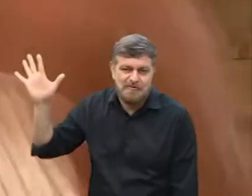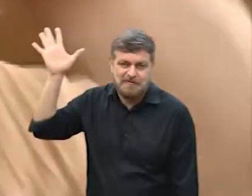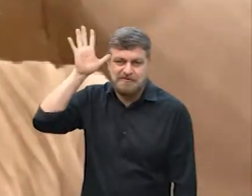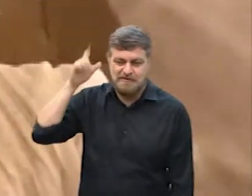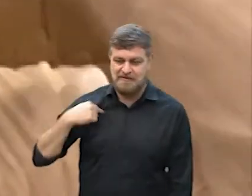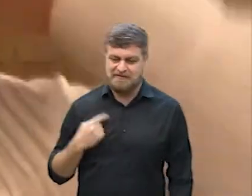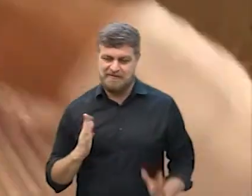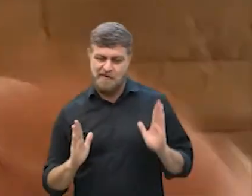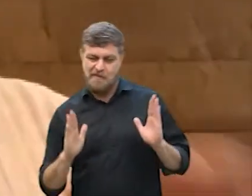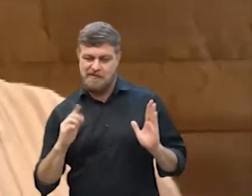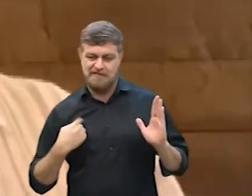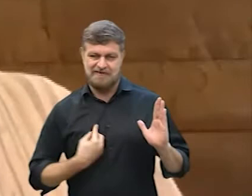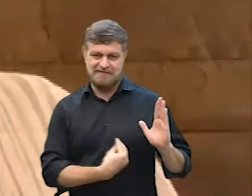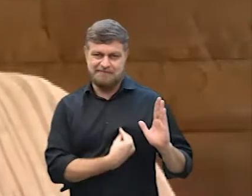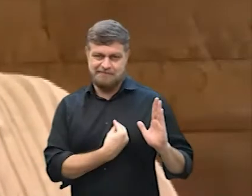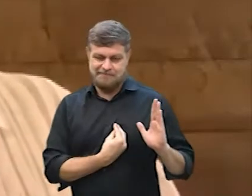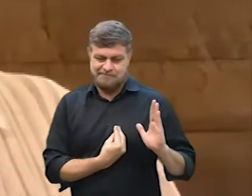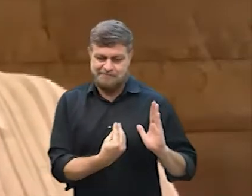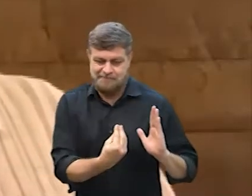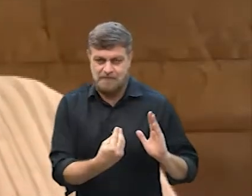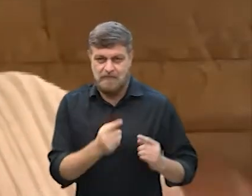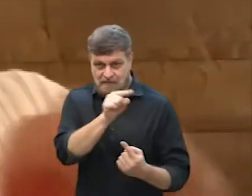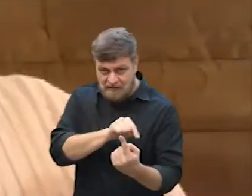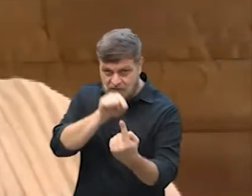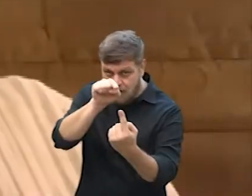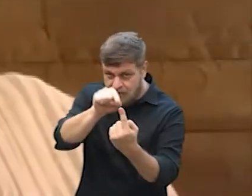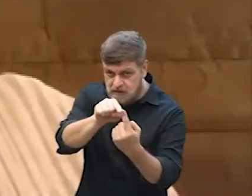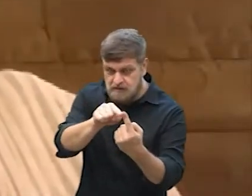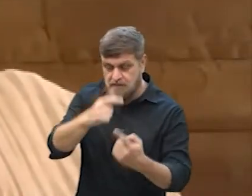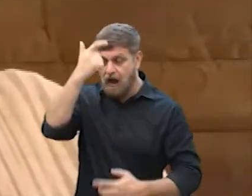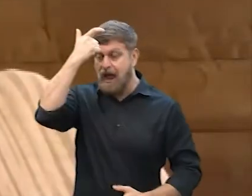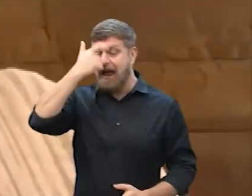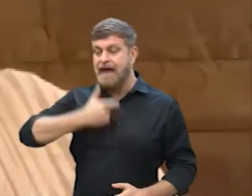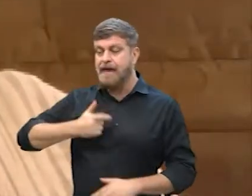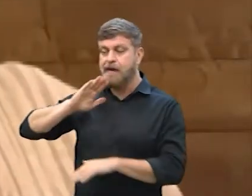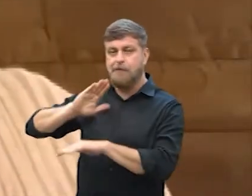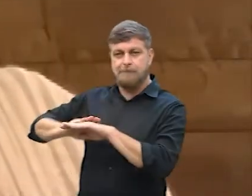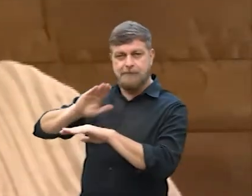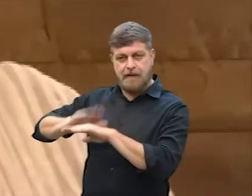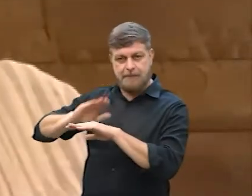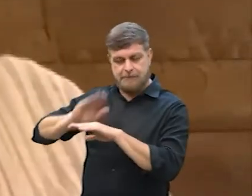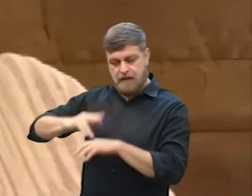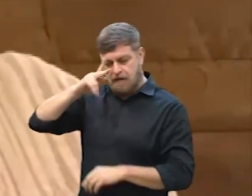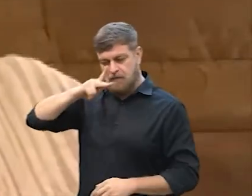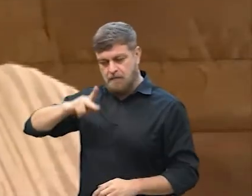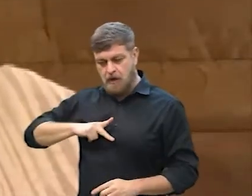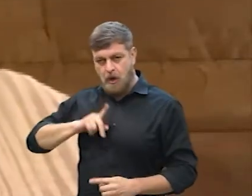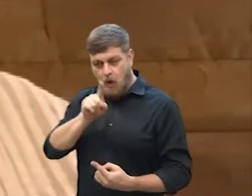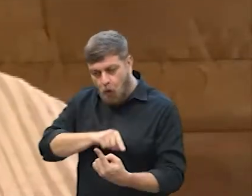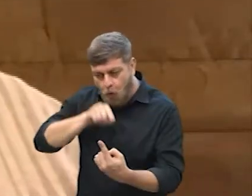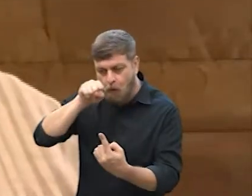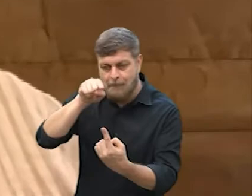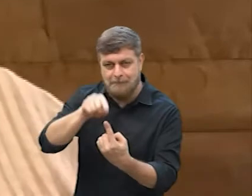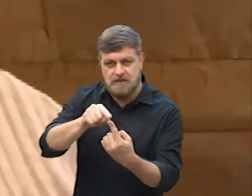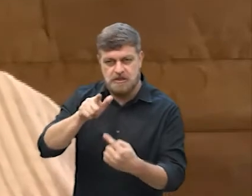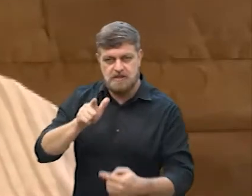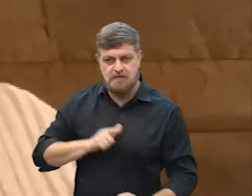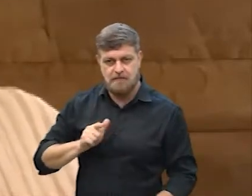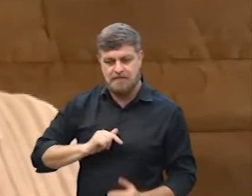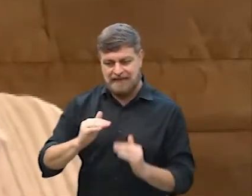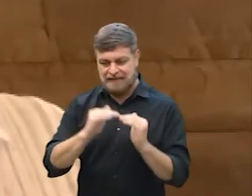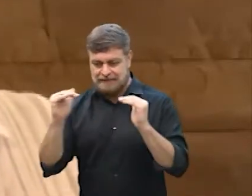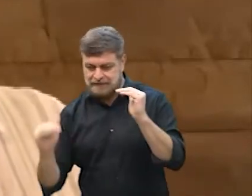nós estamos vivendo. Então, sejamos mais objetivos. O que eu posso fazer para diminuir essa